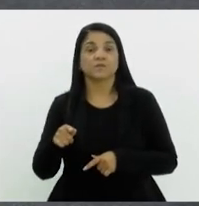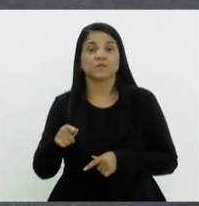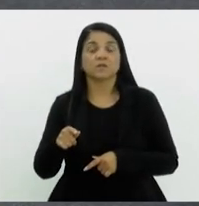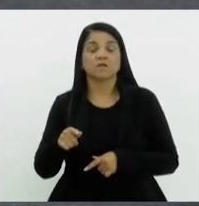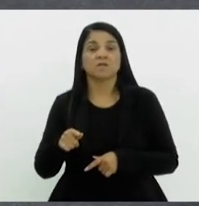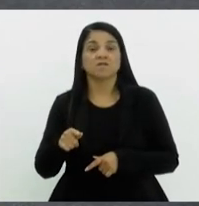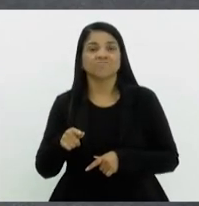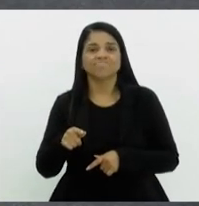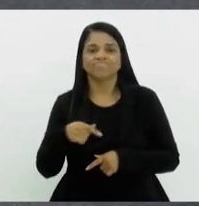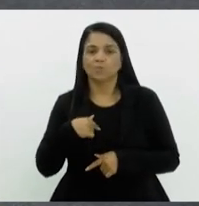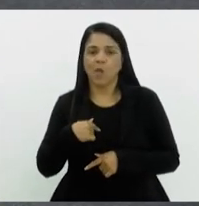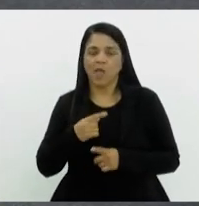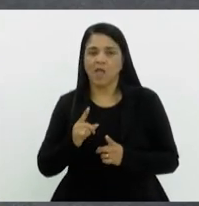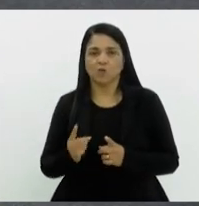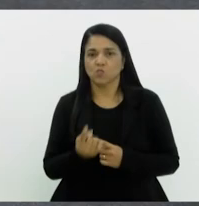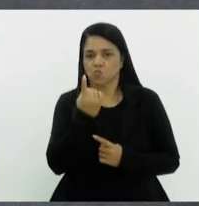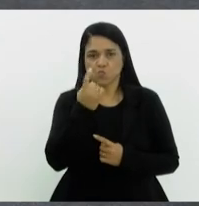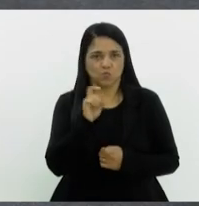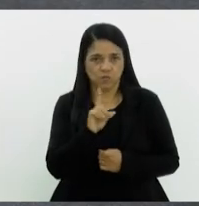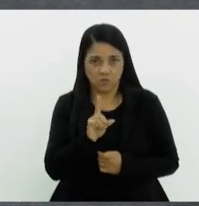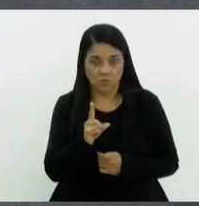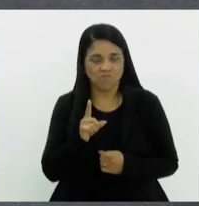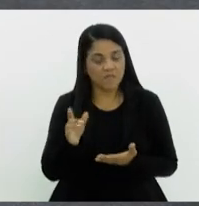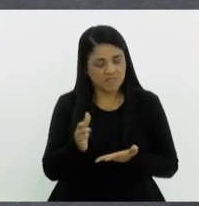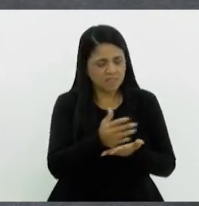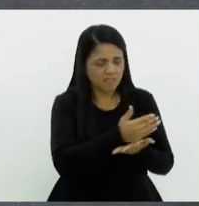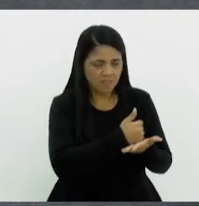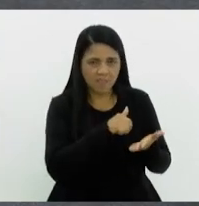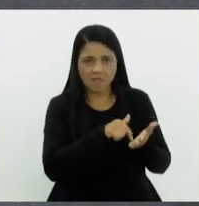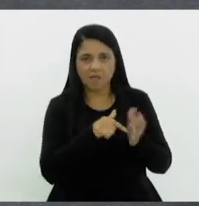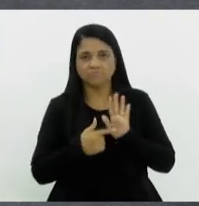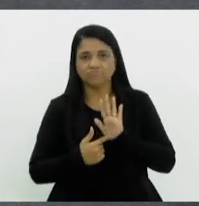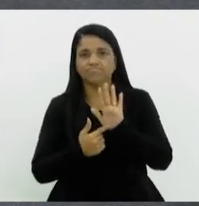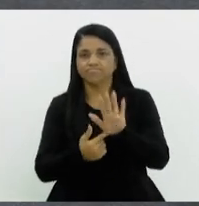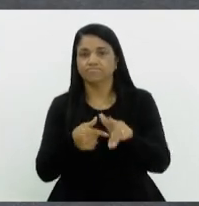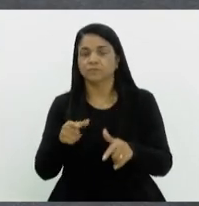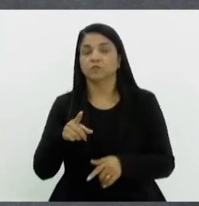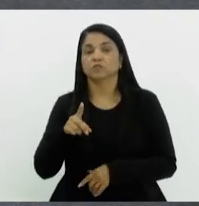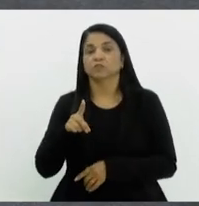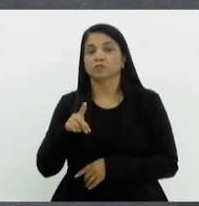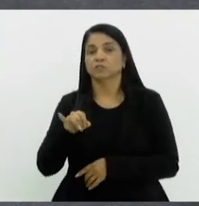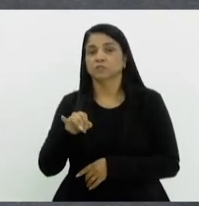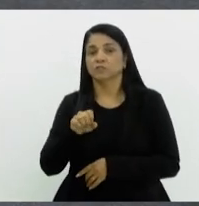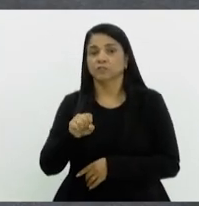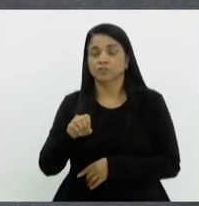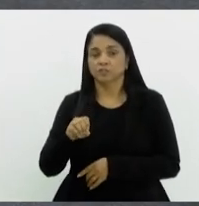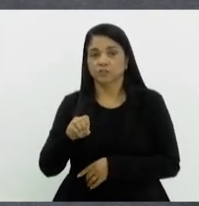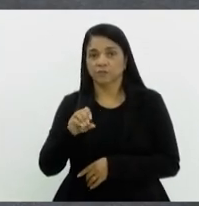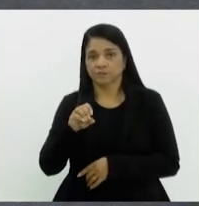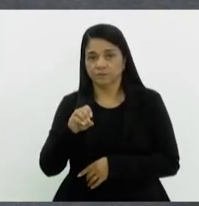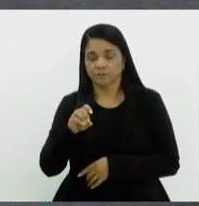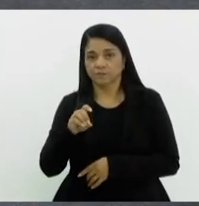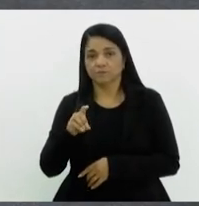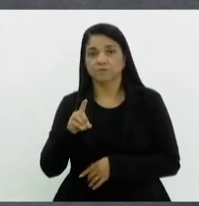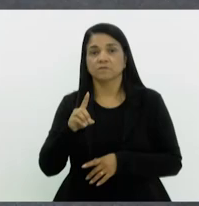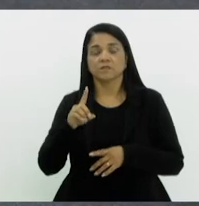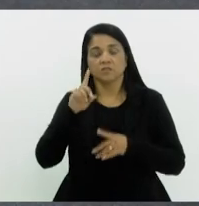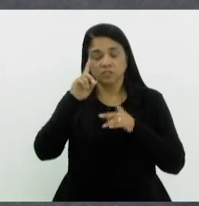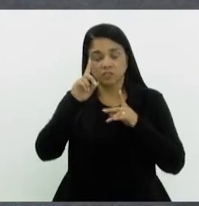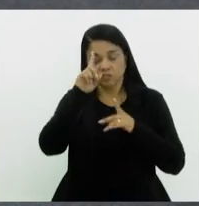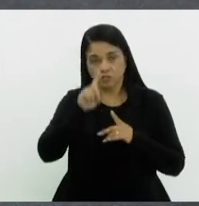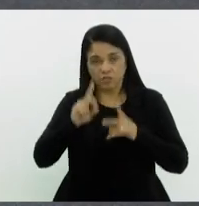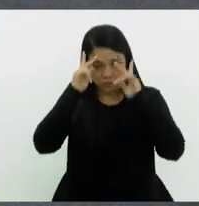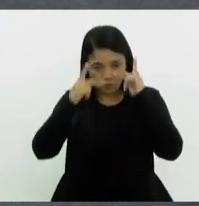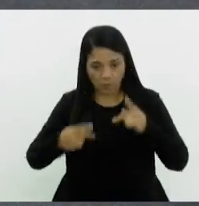aí os dados apresentados pelo Disque Direitos Humanos, o Disque 100, que registrou entre o 1º de